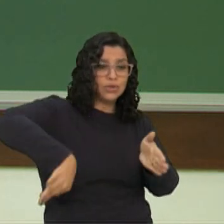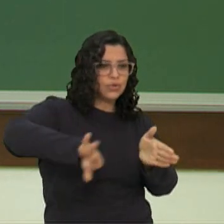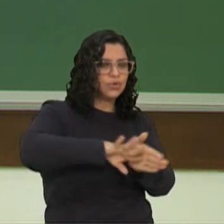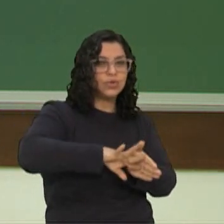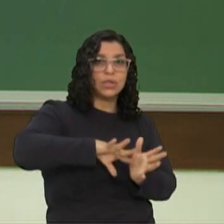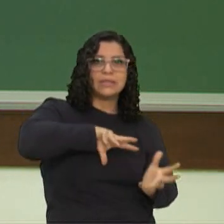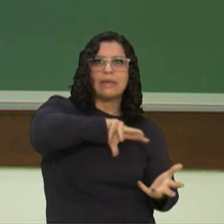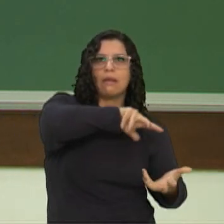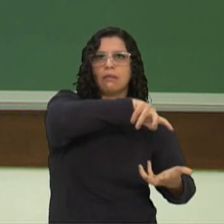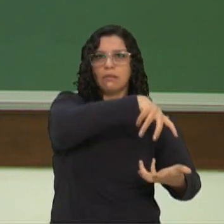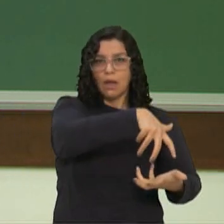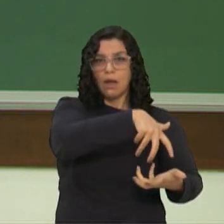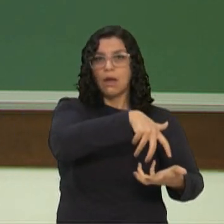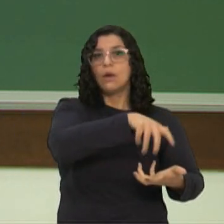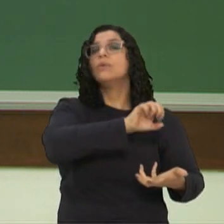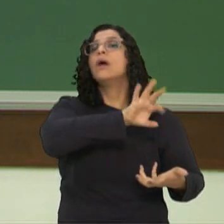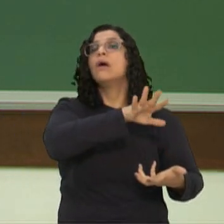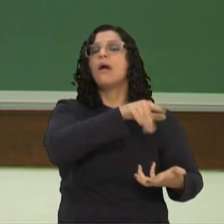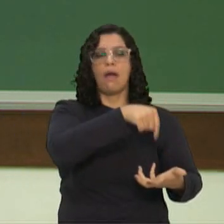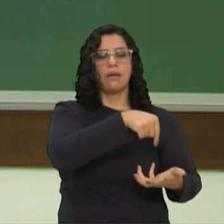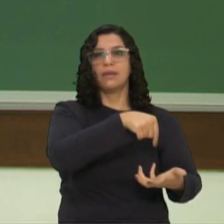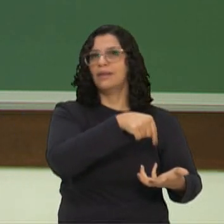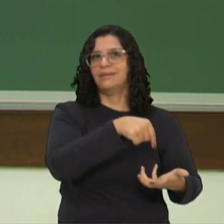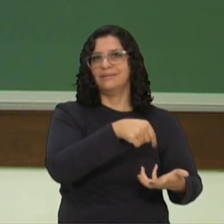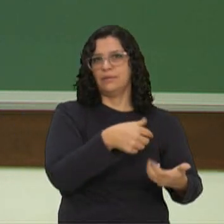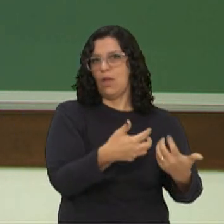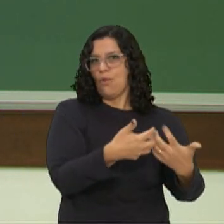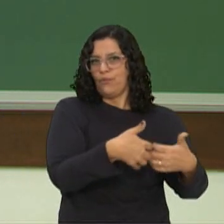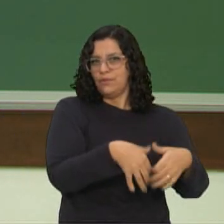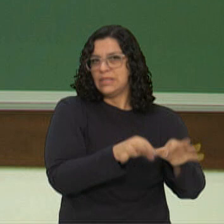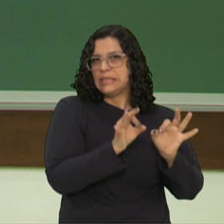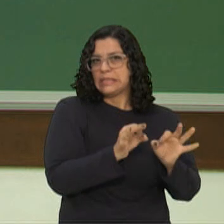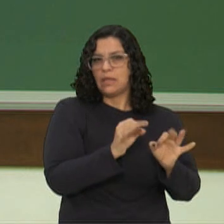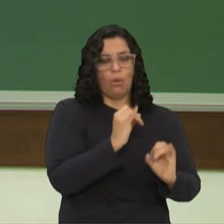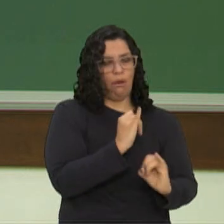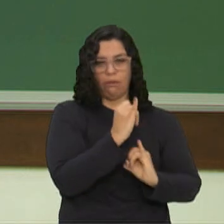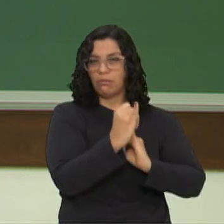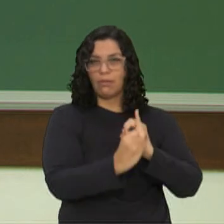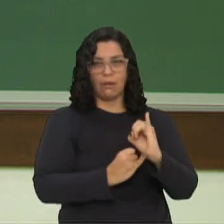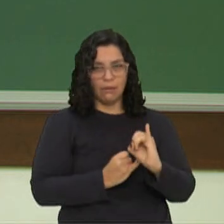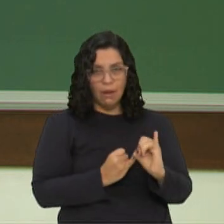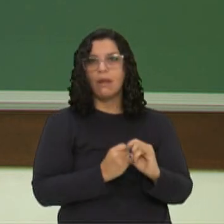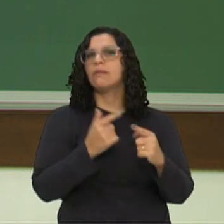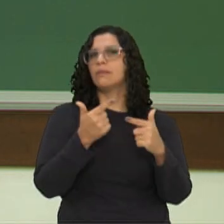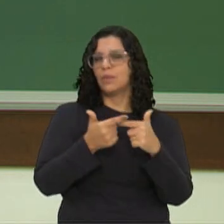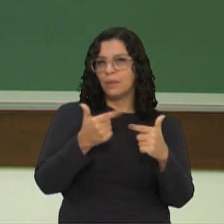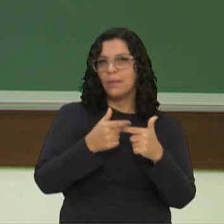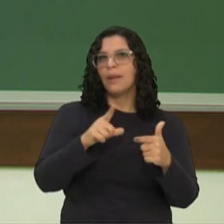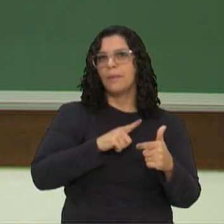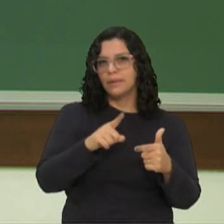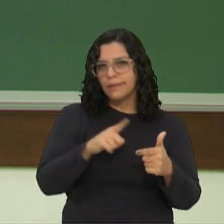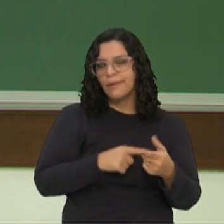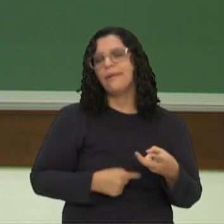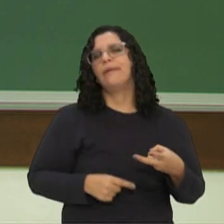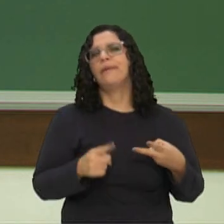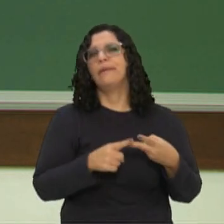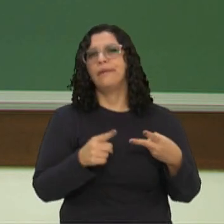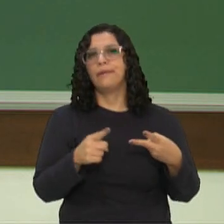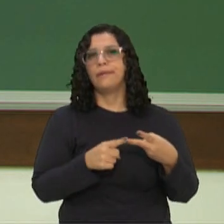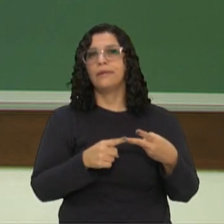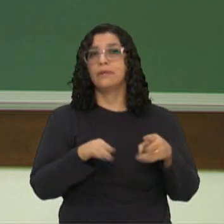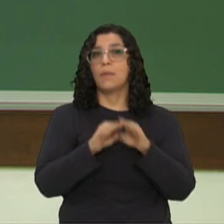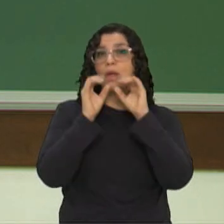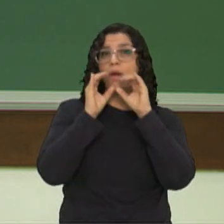solares e fatalmente não ia funcionar bem internet aqui, né, que nós usamos, os meios